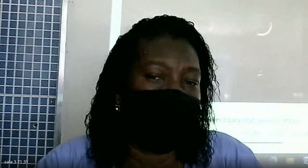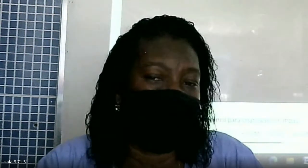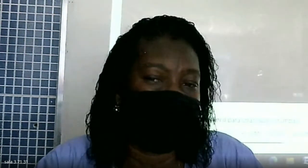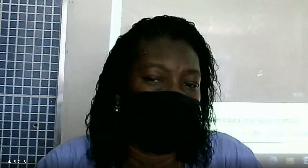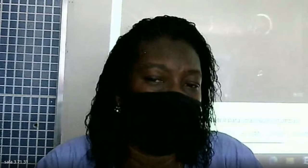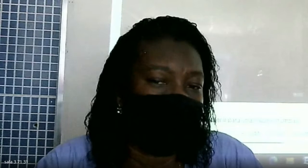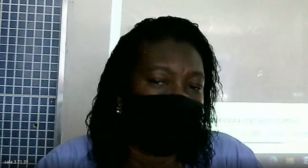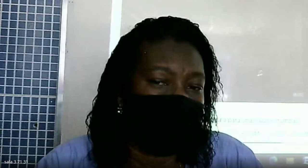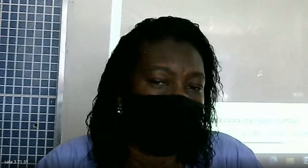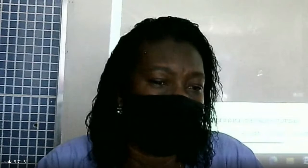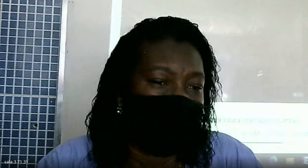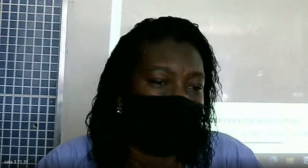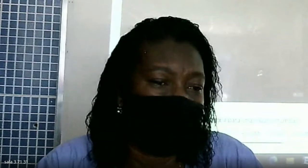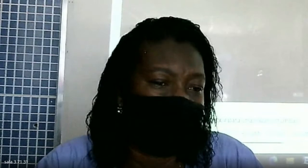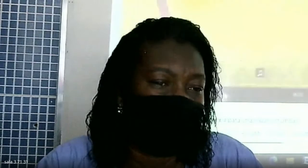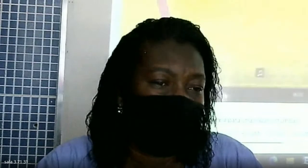é um cara assim, muito,